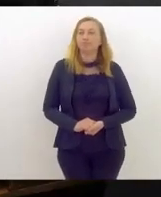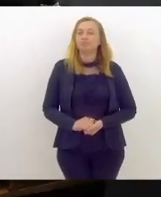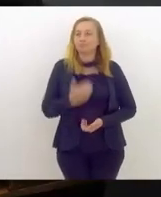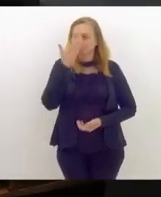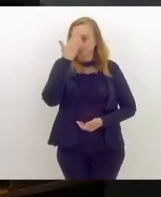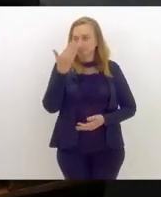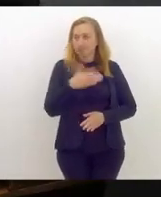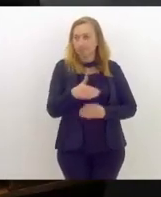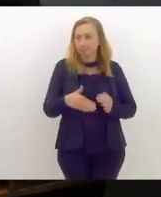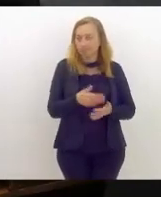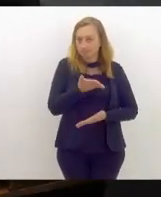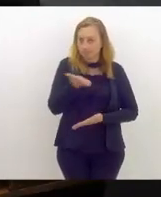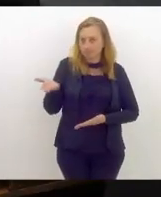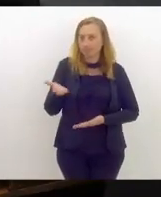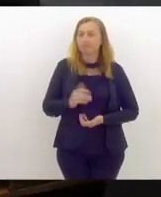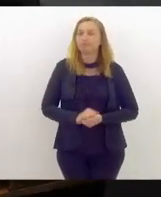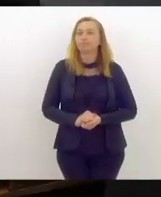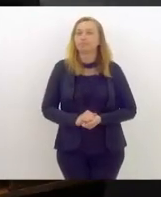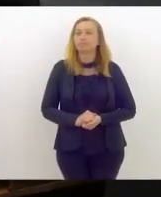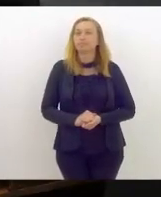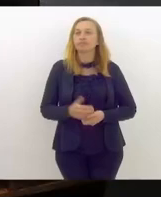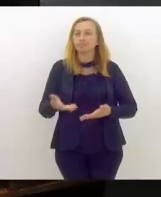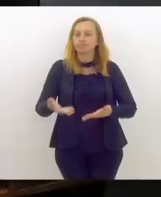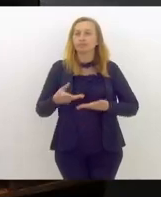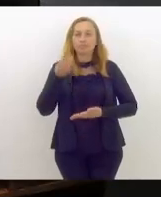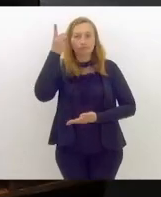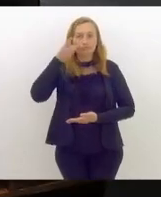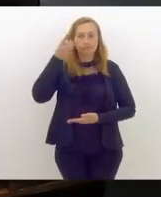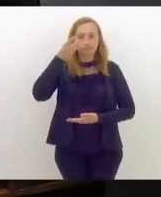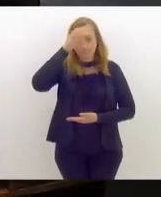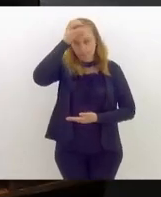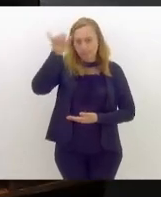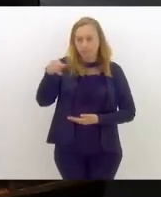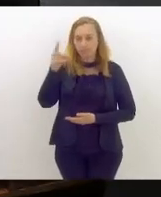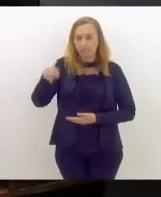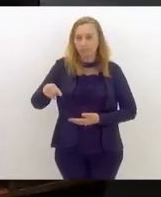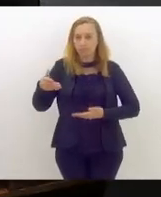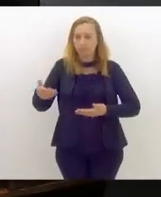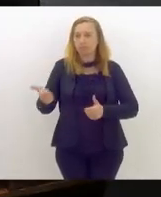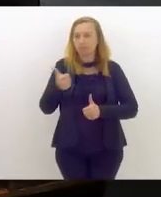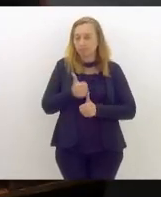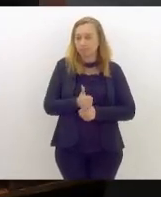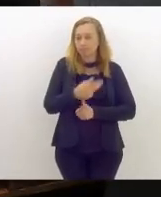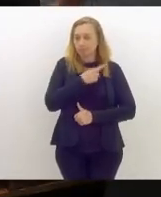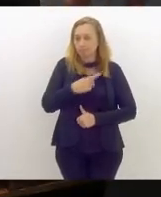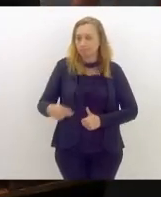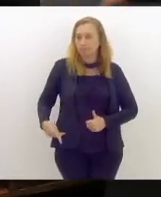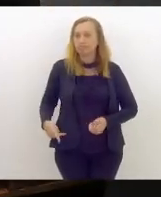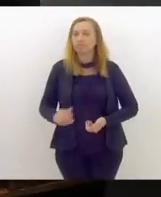Obrigado a todas e todos. A presidência convida a deputada Tia Ju para assumir a presidência.